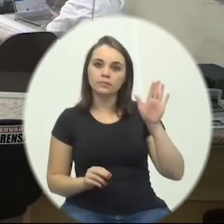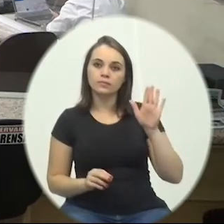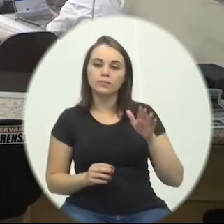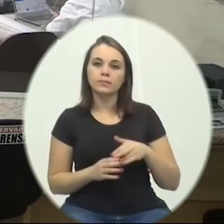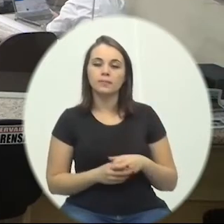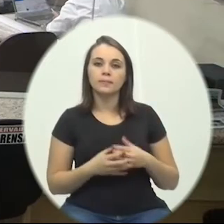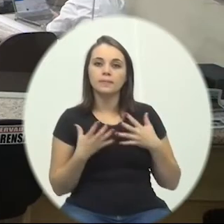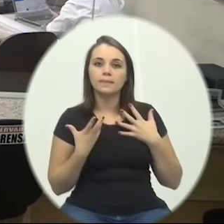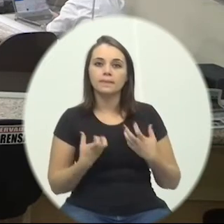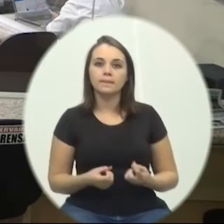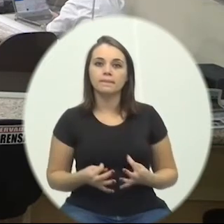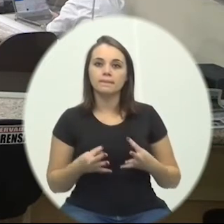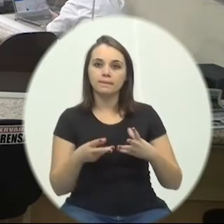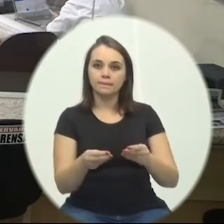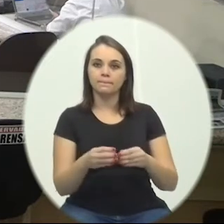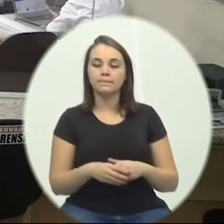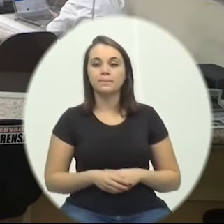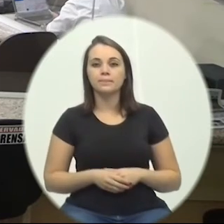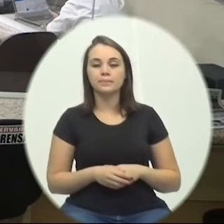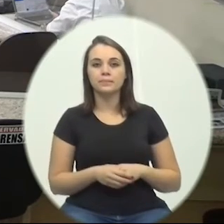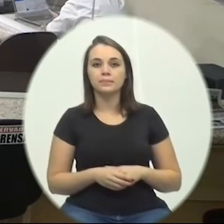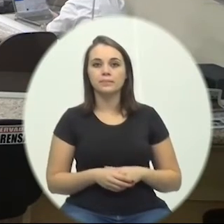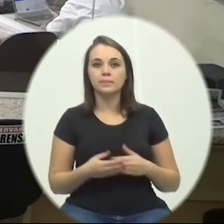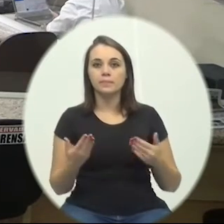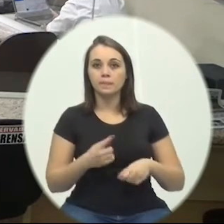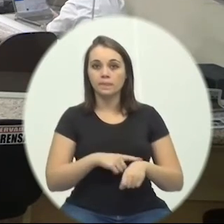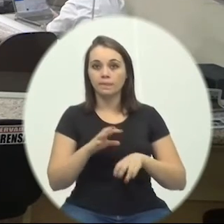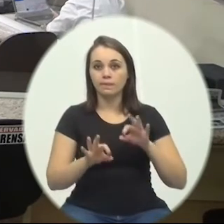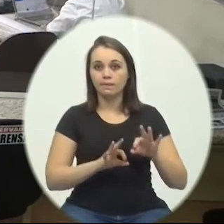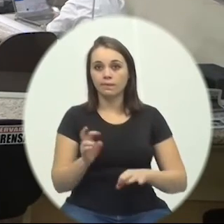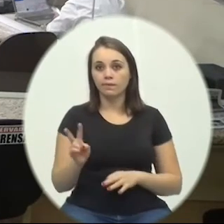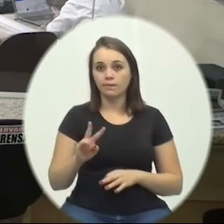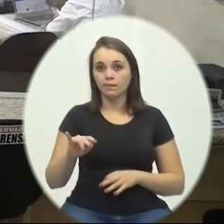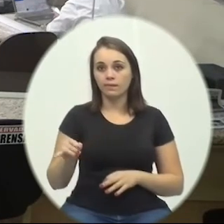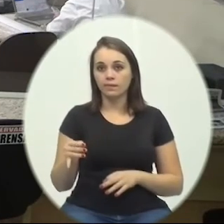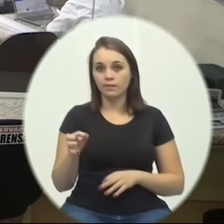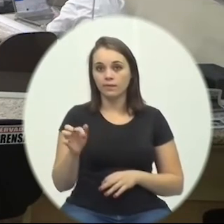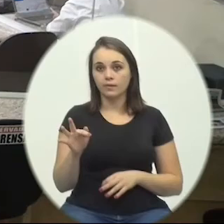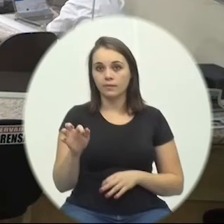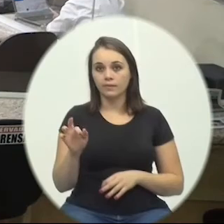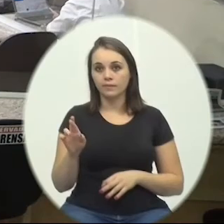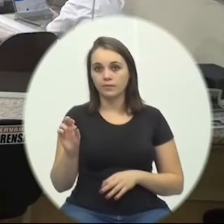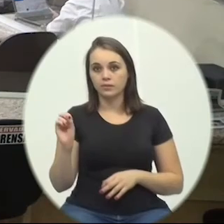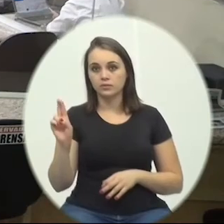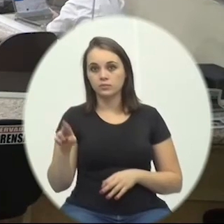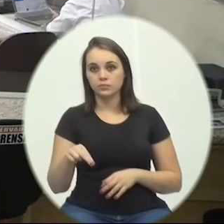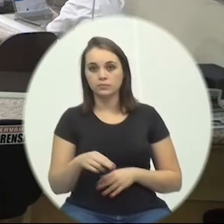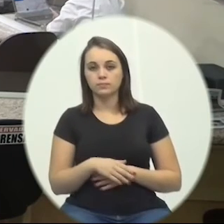manifestem. Aprovado por unanimidade. Questão de ordem cedida ao vereador Jefferson Monteiro.